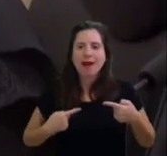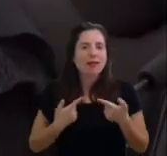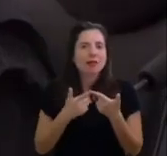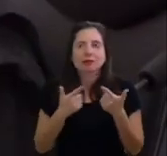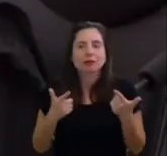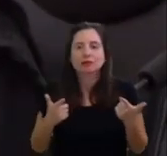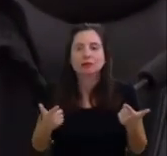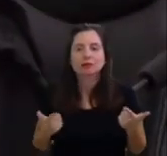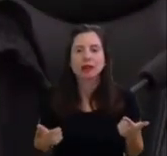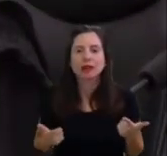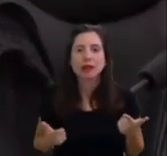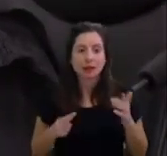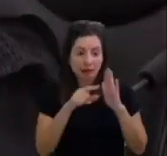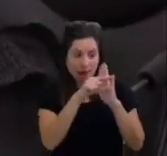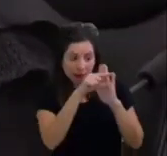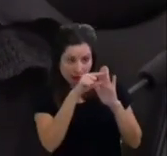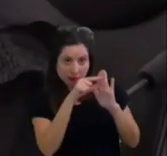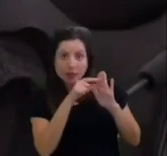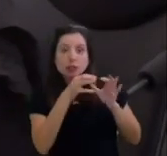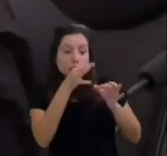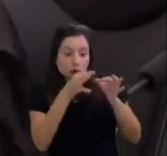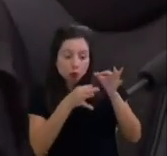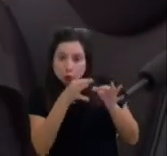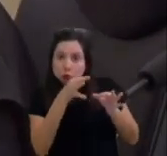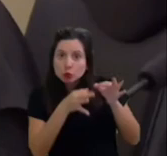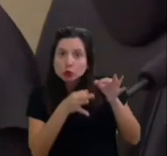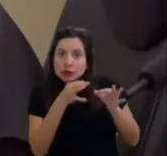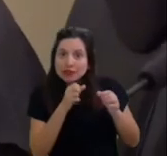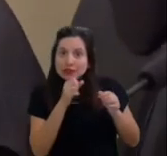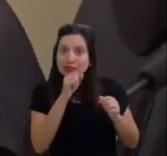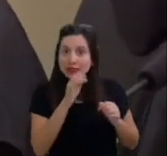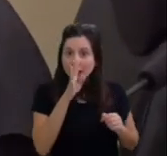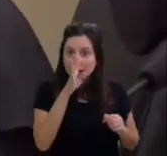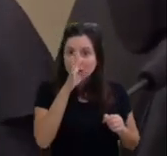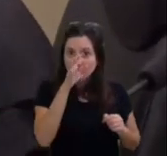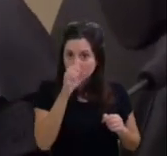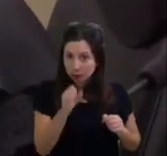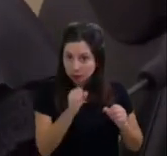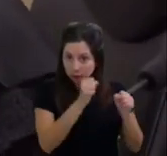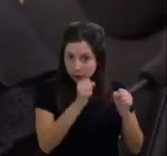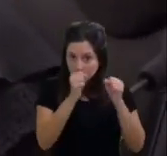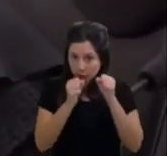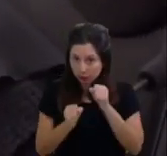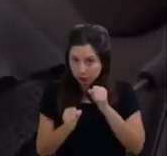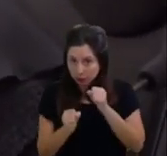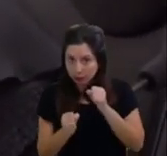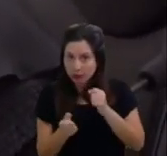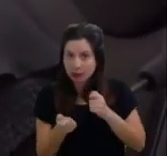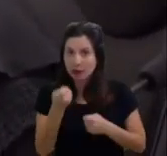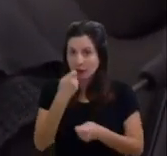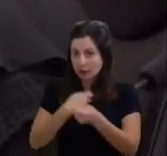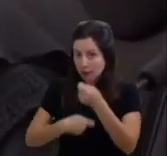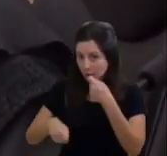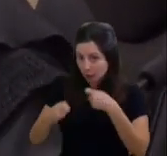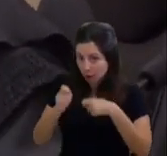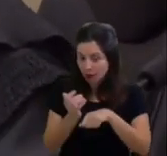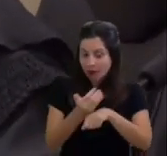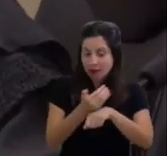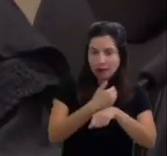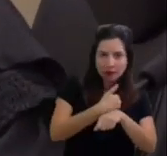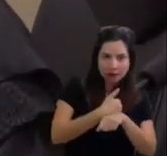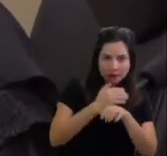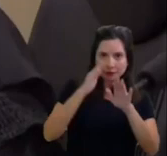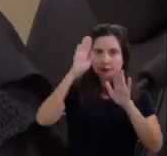sobre a premissa jurídica quanto à possibilidade de abuso de poder econômico em pré-campanha, assim como